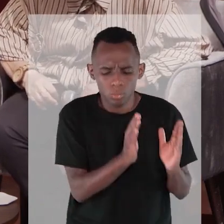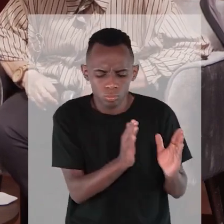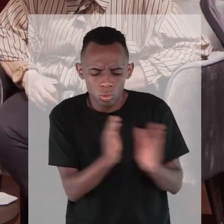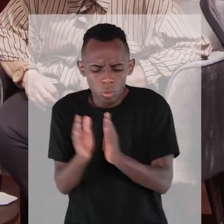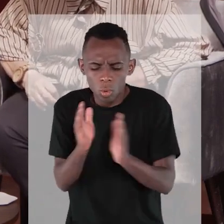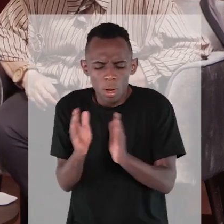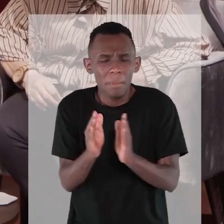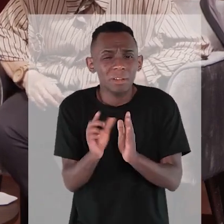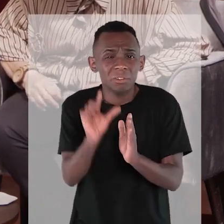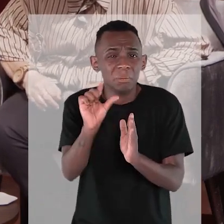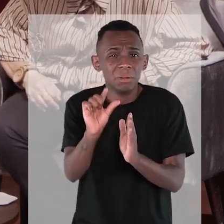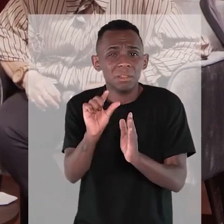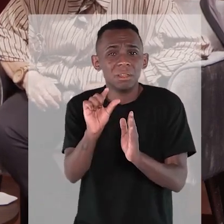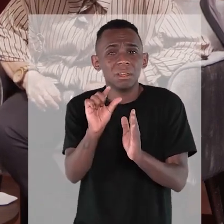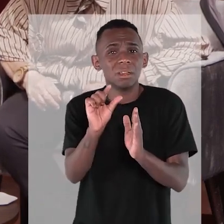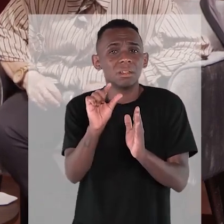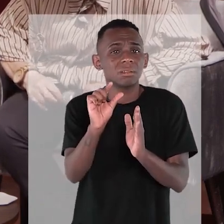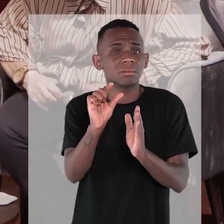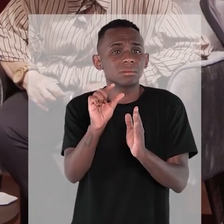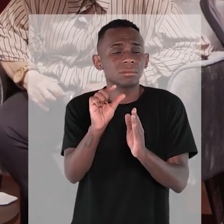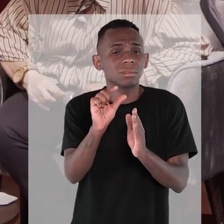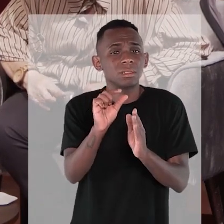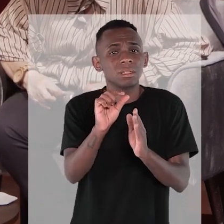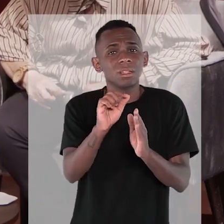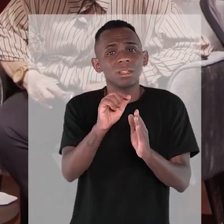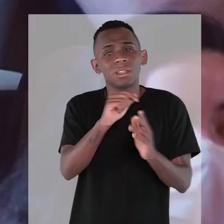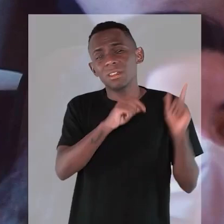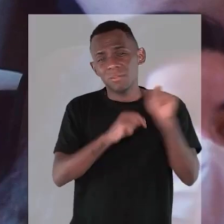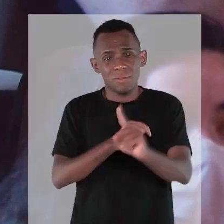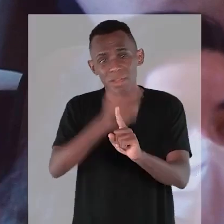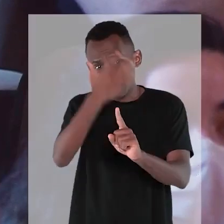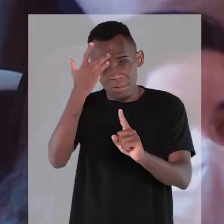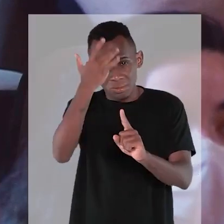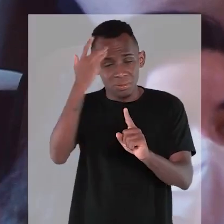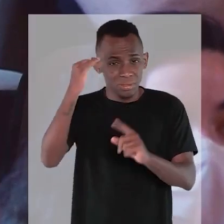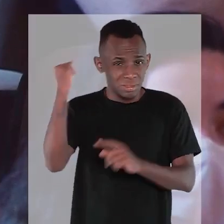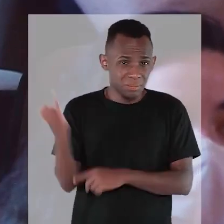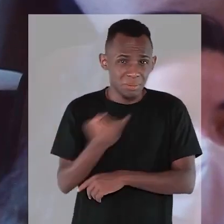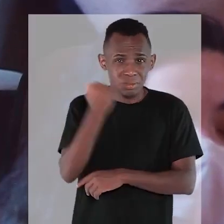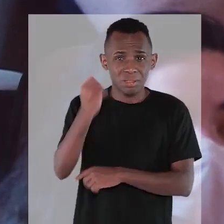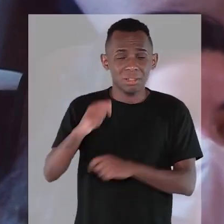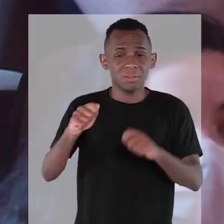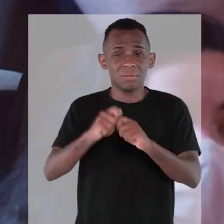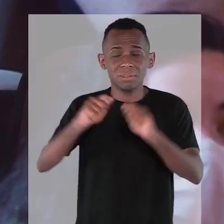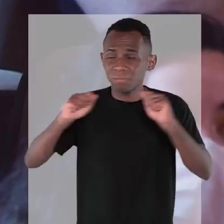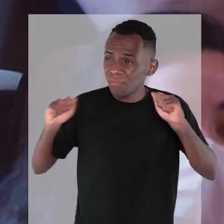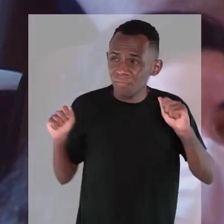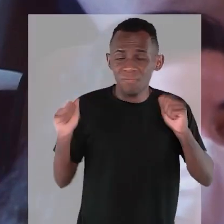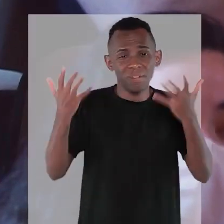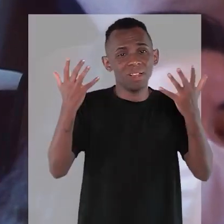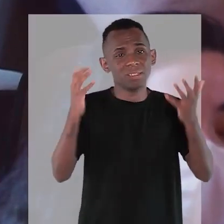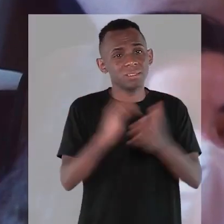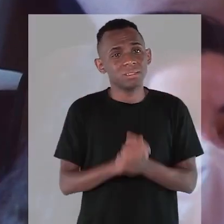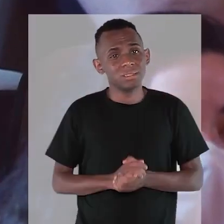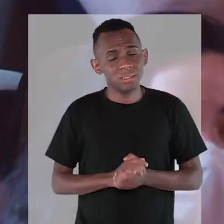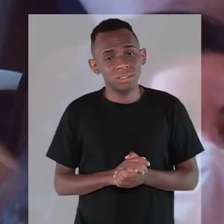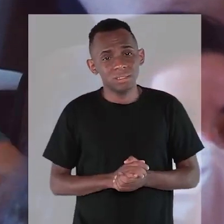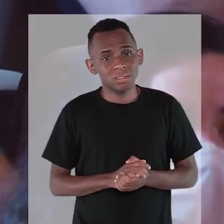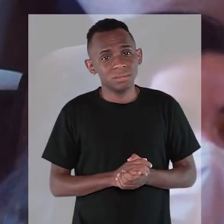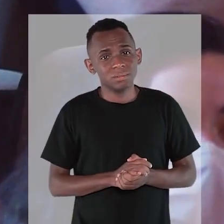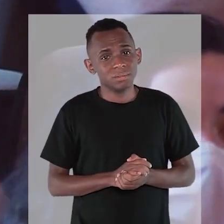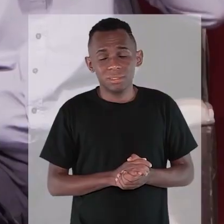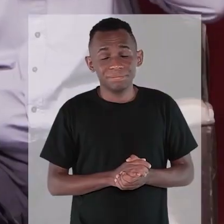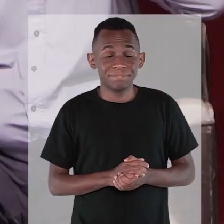eles inauguram, vai o Nelson Piquet, assim, é uma coisa assim, impressionante. Um homem na plateia captura o momento com a câmera